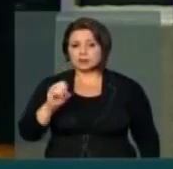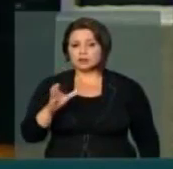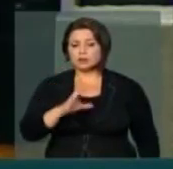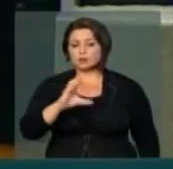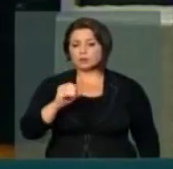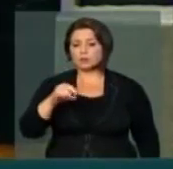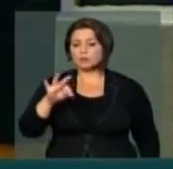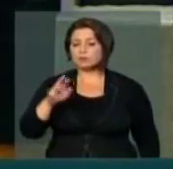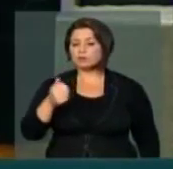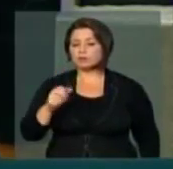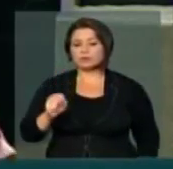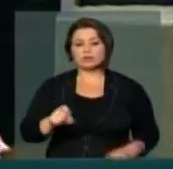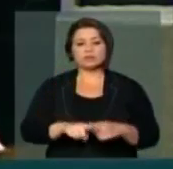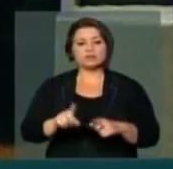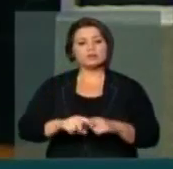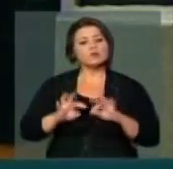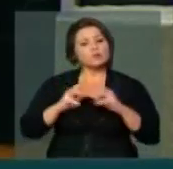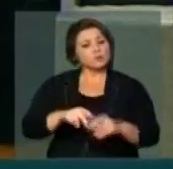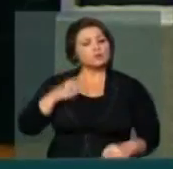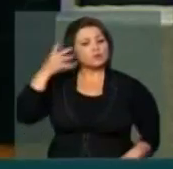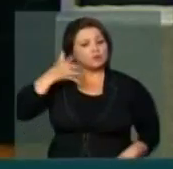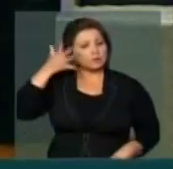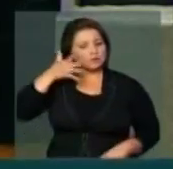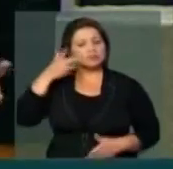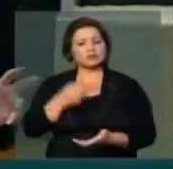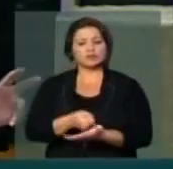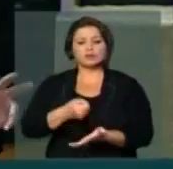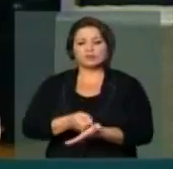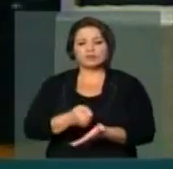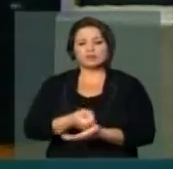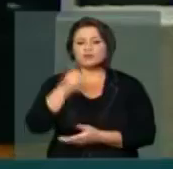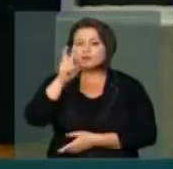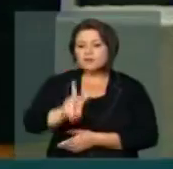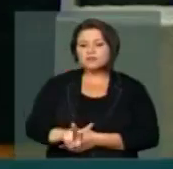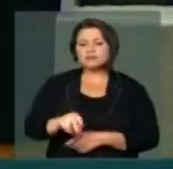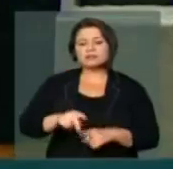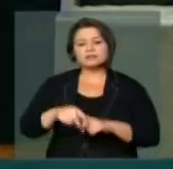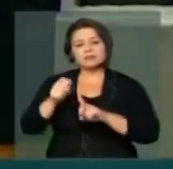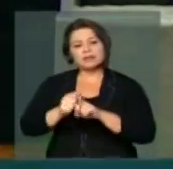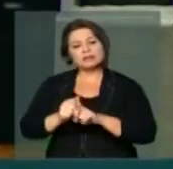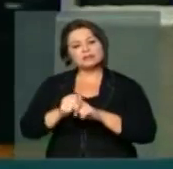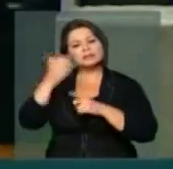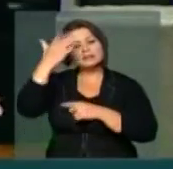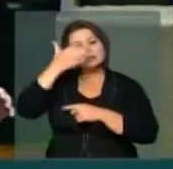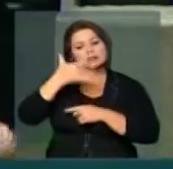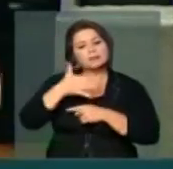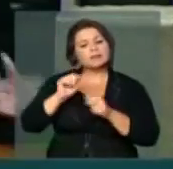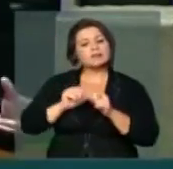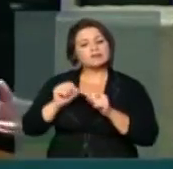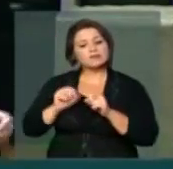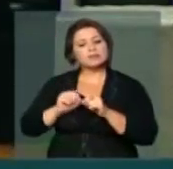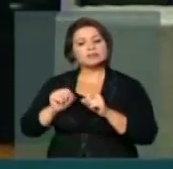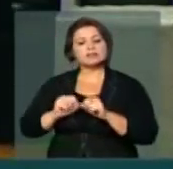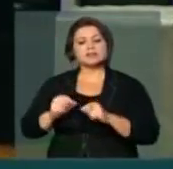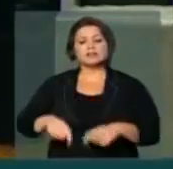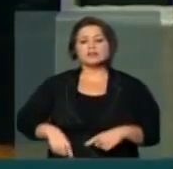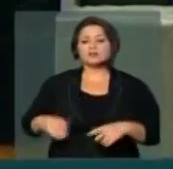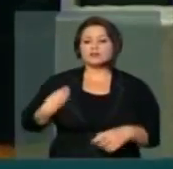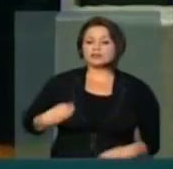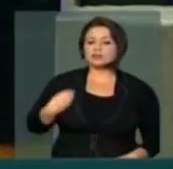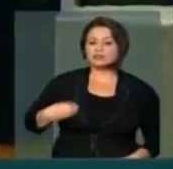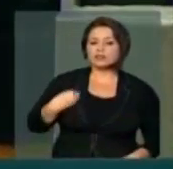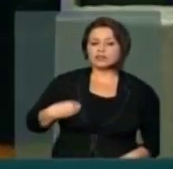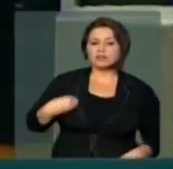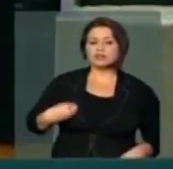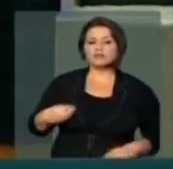que dizer que todo político do Legislativo deve sim, pelo menos uma vez por mês, prestar contas dos seus atos, dizendo onde vai estar,